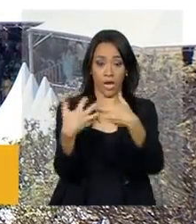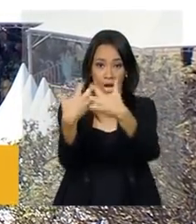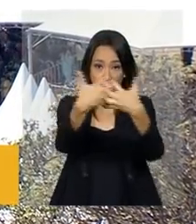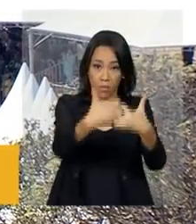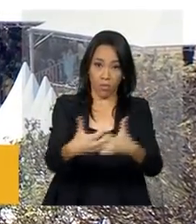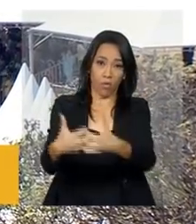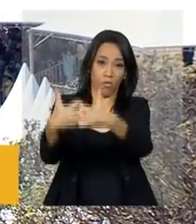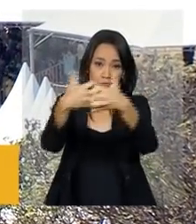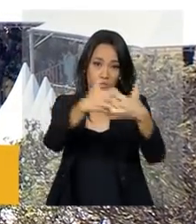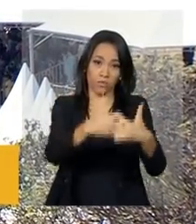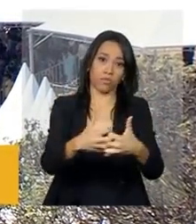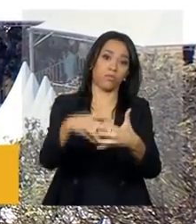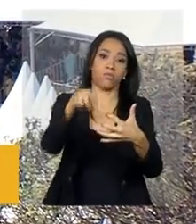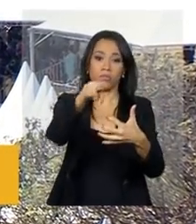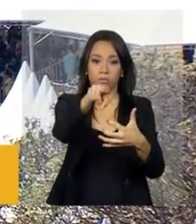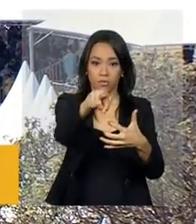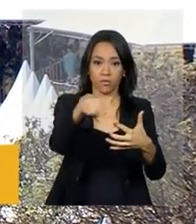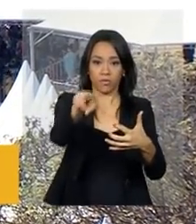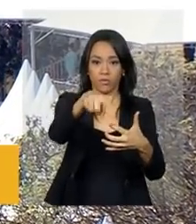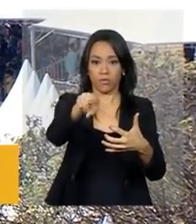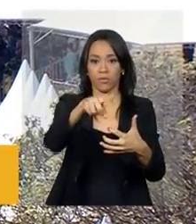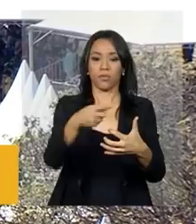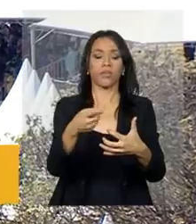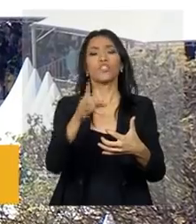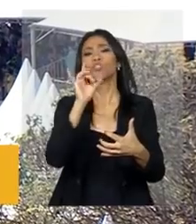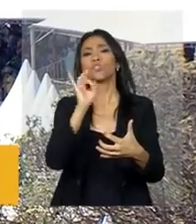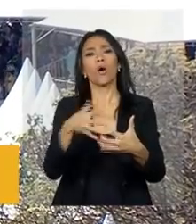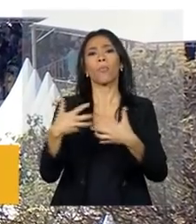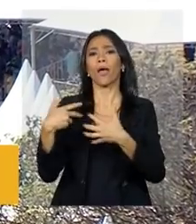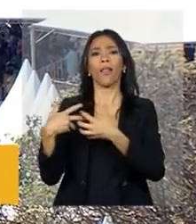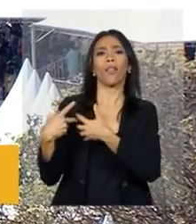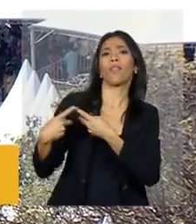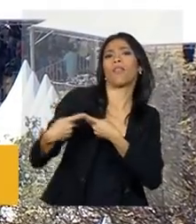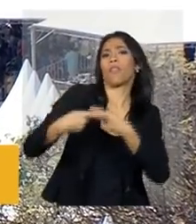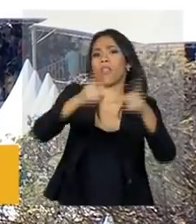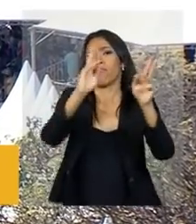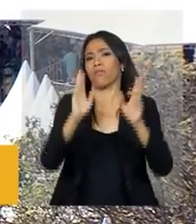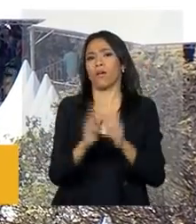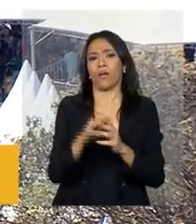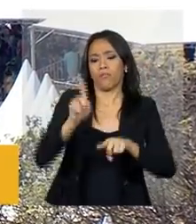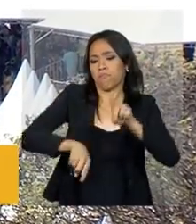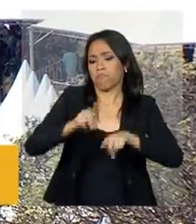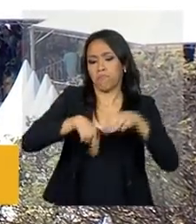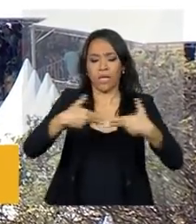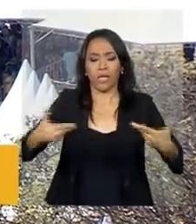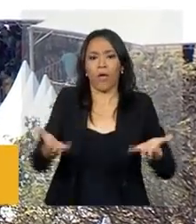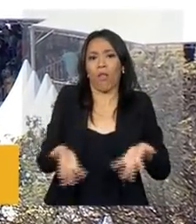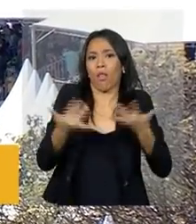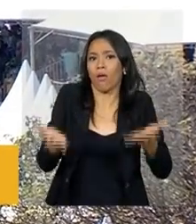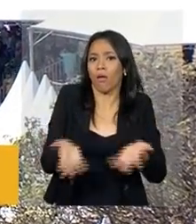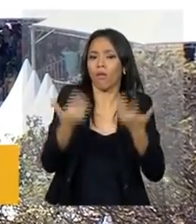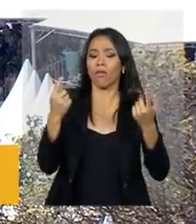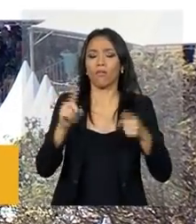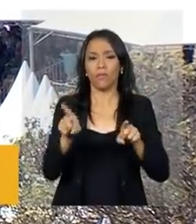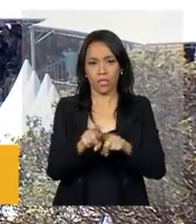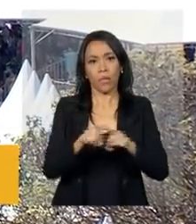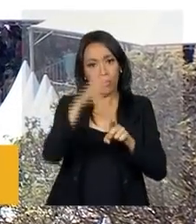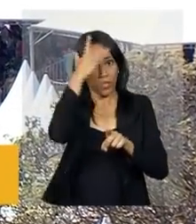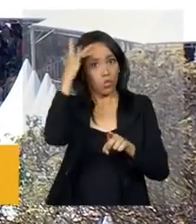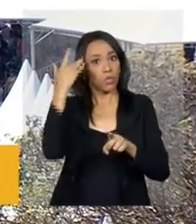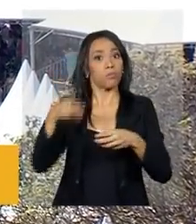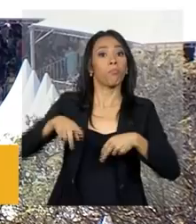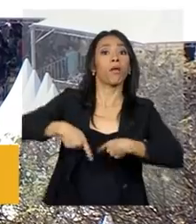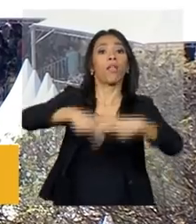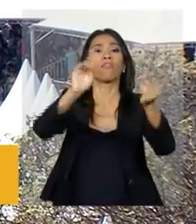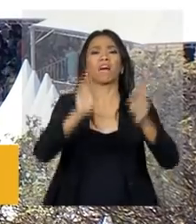Mercedes-Benz. Só para transporte de tropa mesmo, né? Só para transporte de tropa e material leve, né? Uhum. Tem capacidade de até 5 toneladas